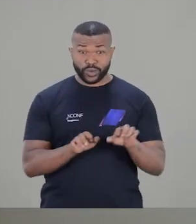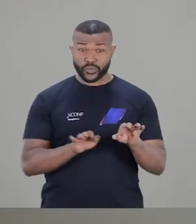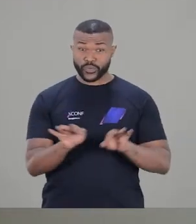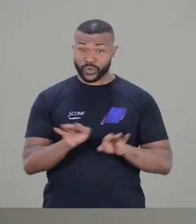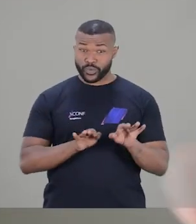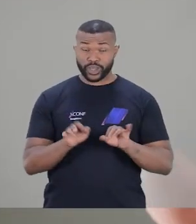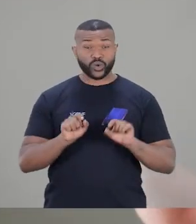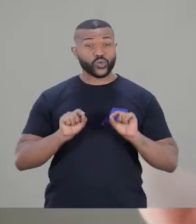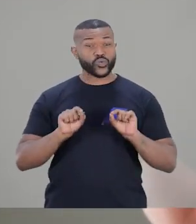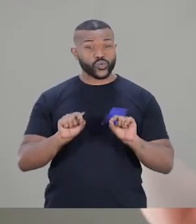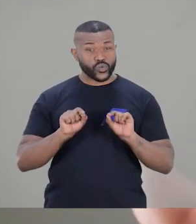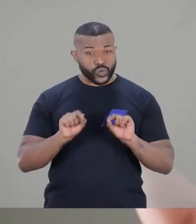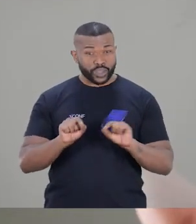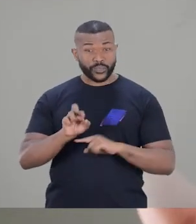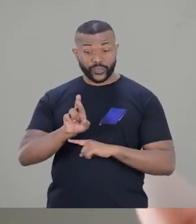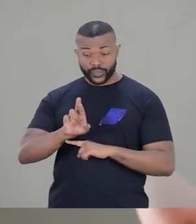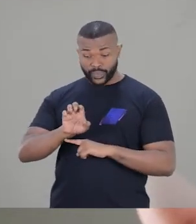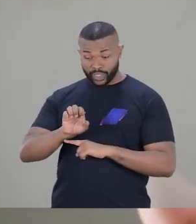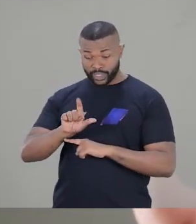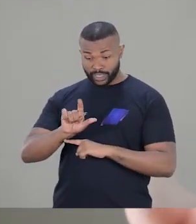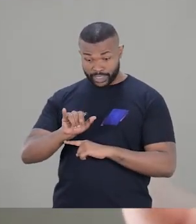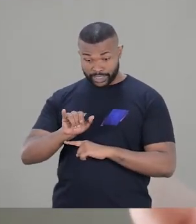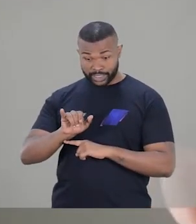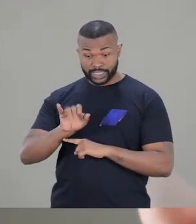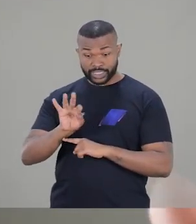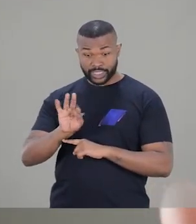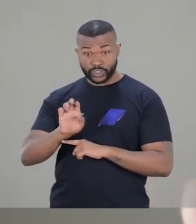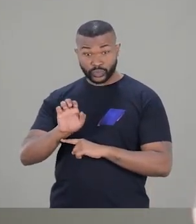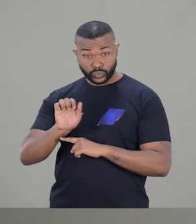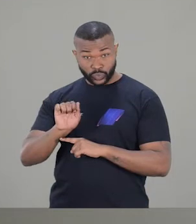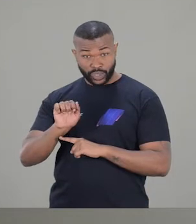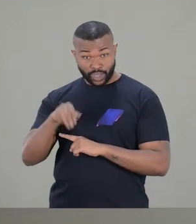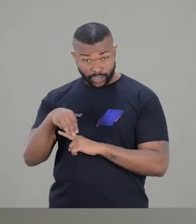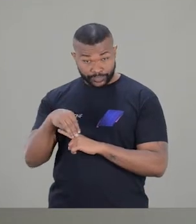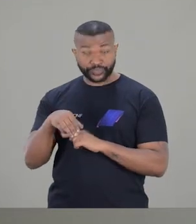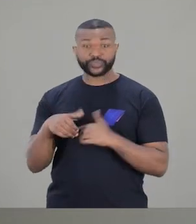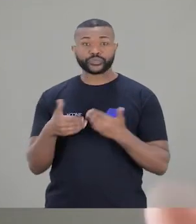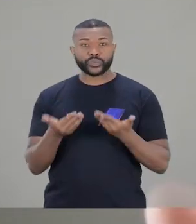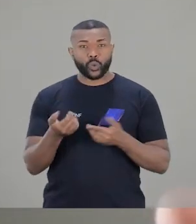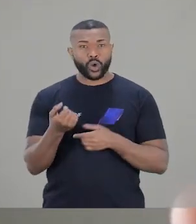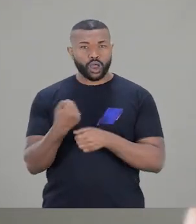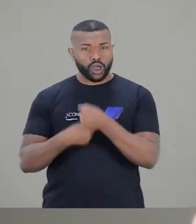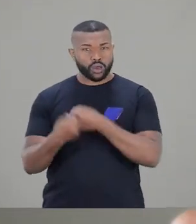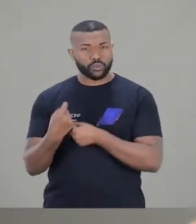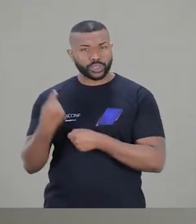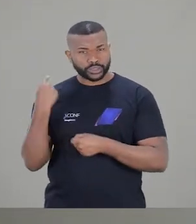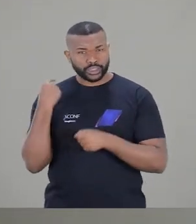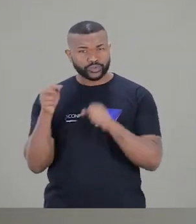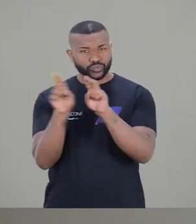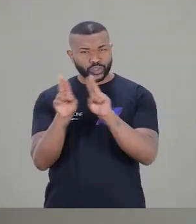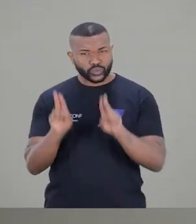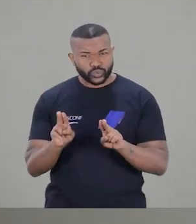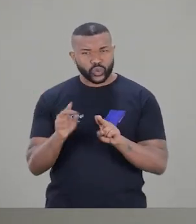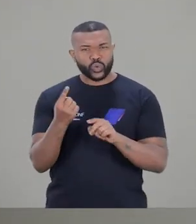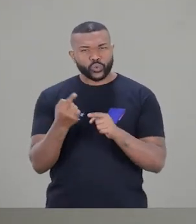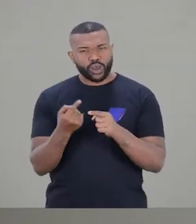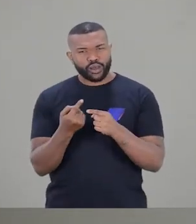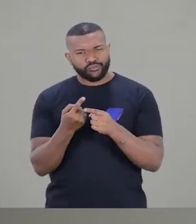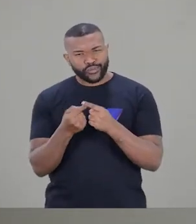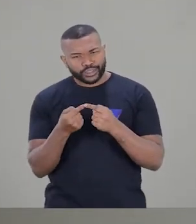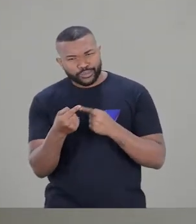que a gente fez foi a estruturação do Release Train. No ano passado, a Natura já entregava uma versão de app por semana